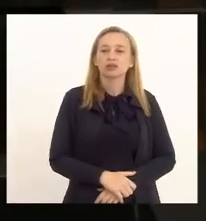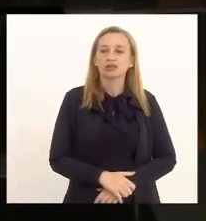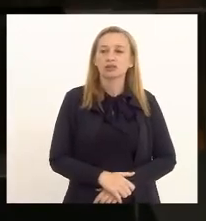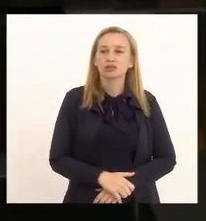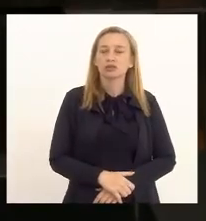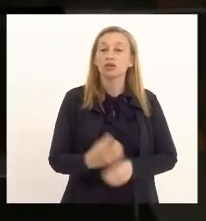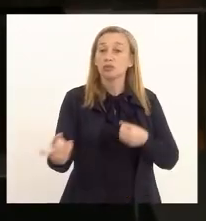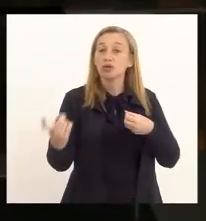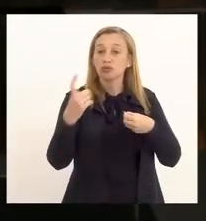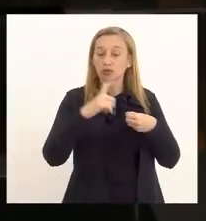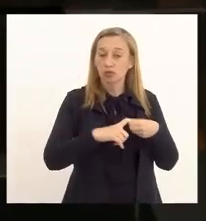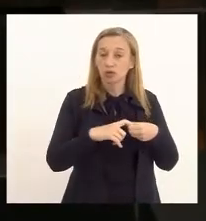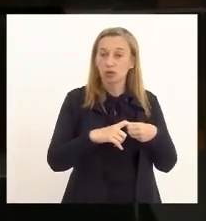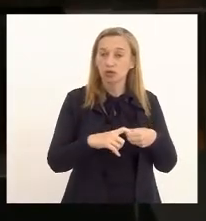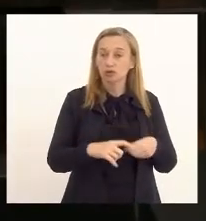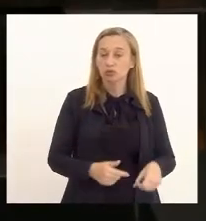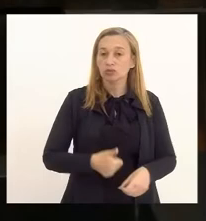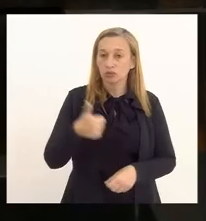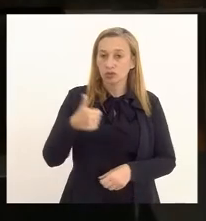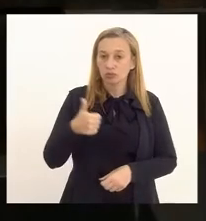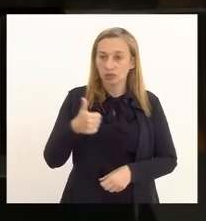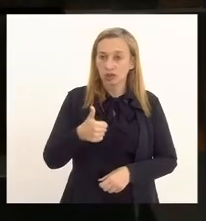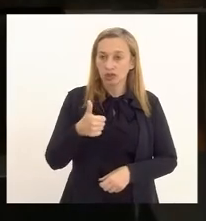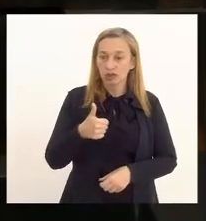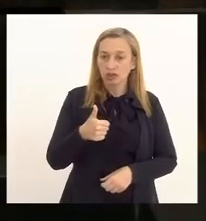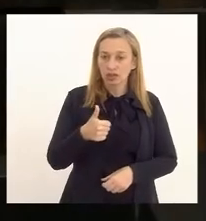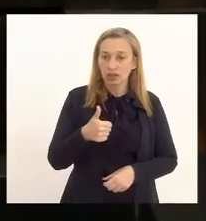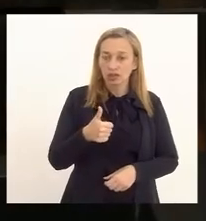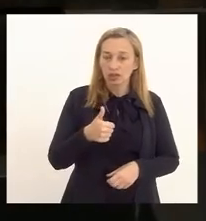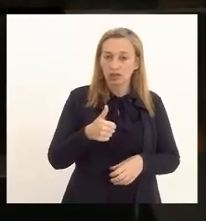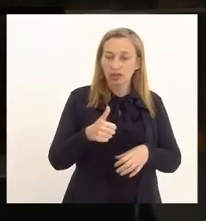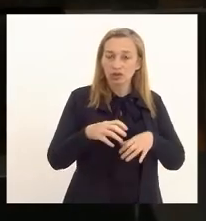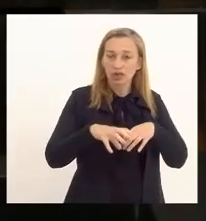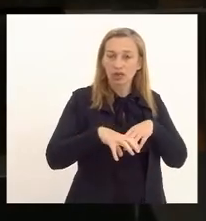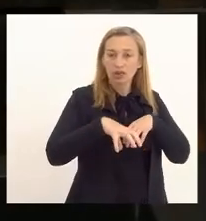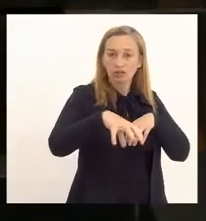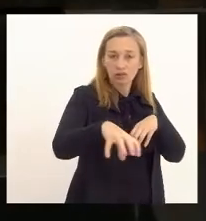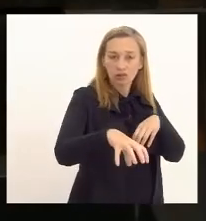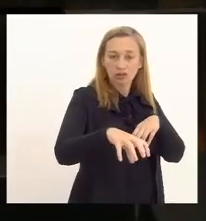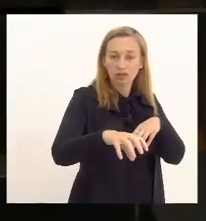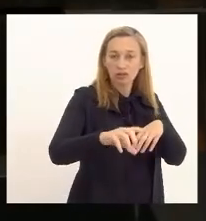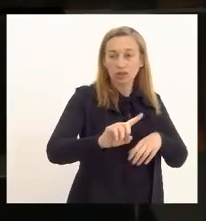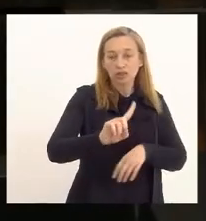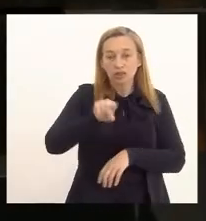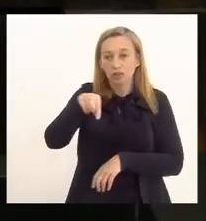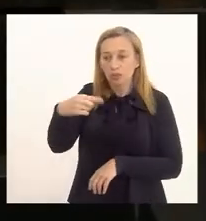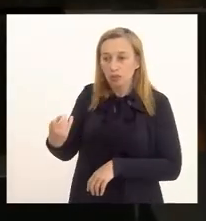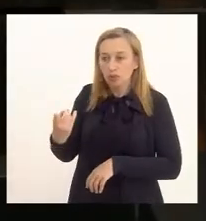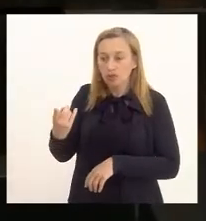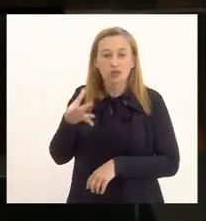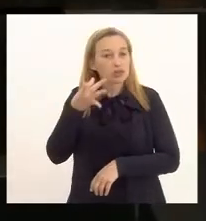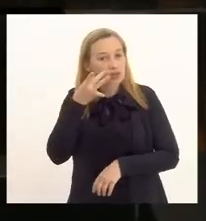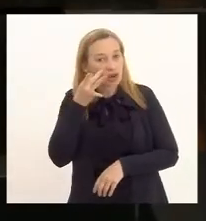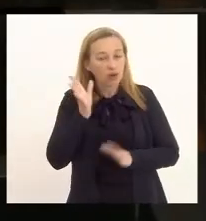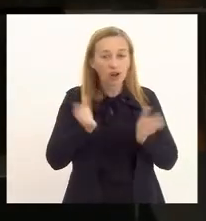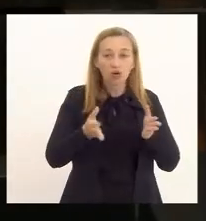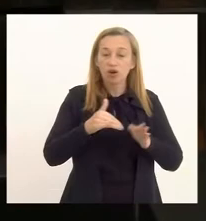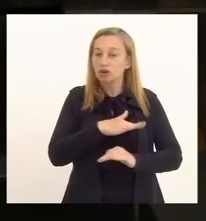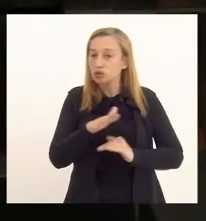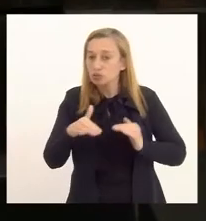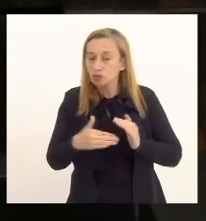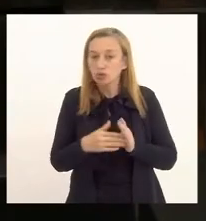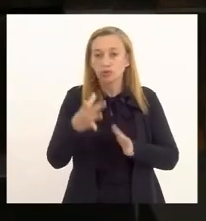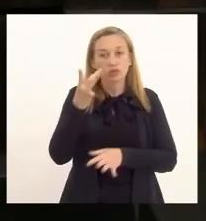Para o retorno, primeiro híbrido e agora presencial, não se efetivou uma política de reestruturação das escolas.